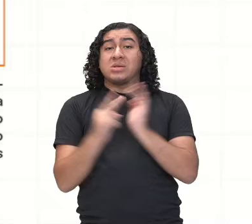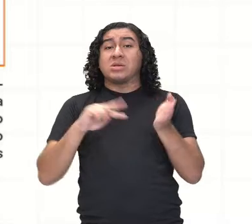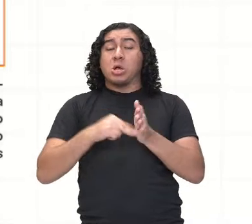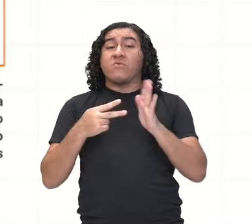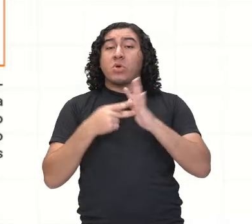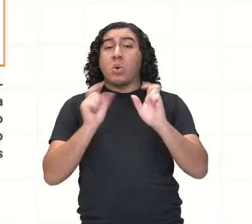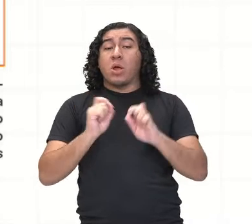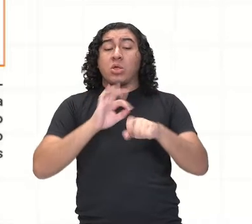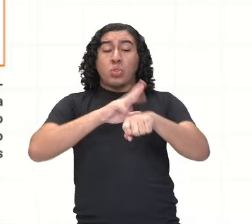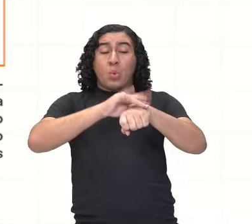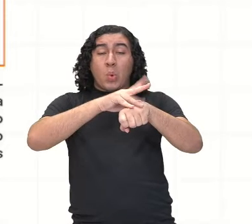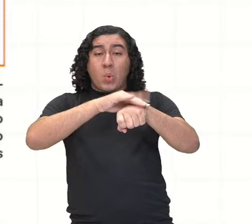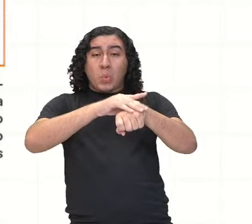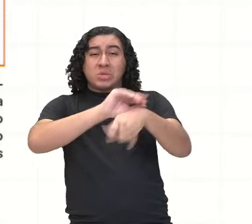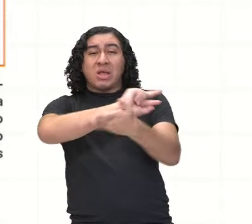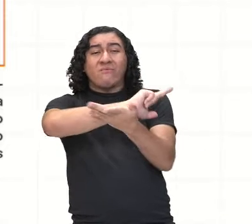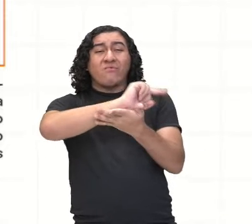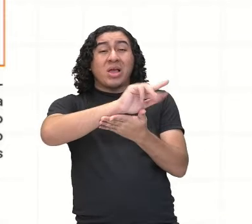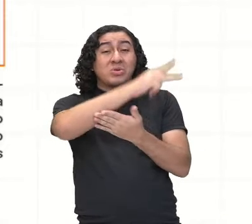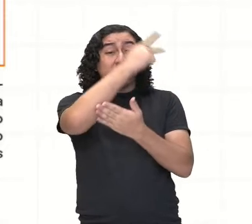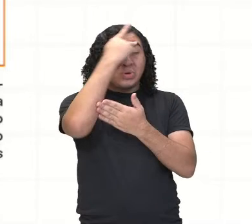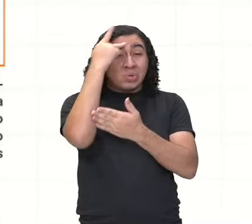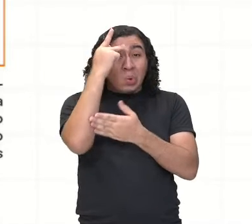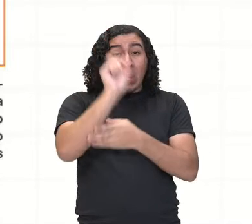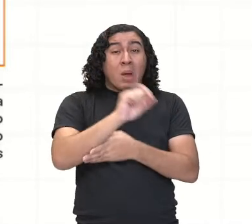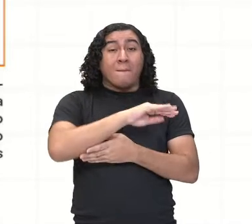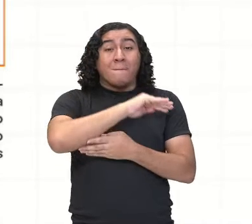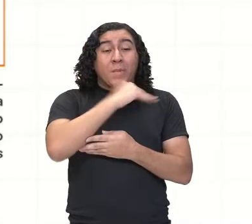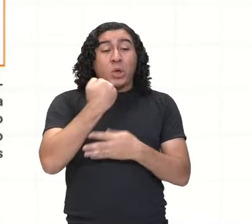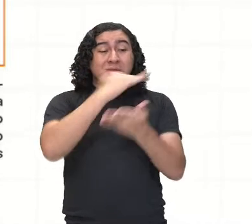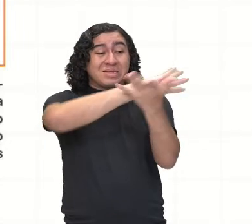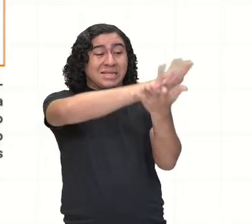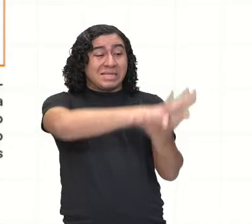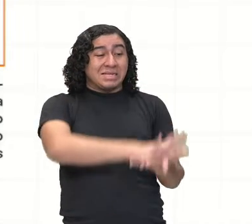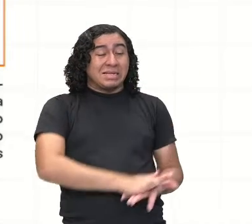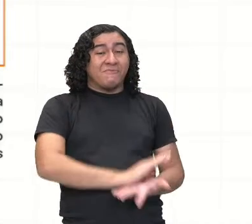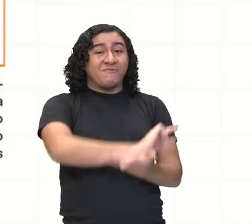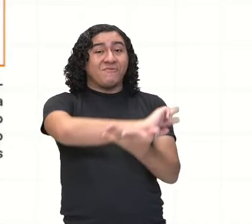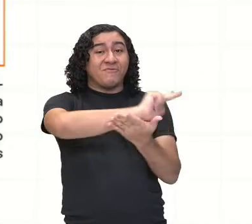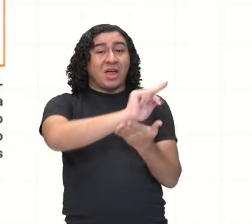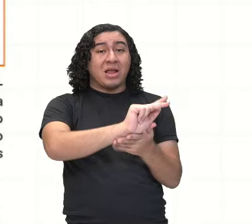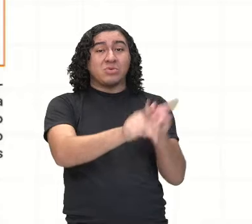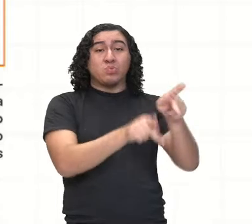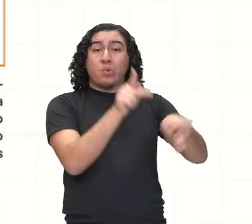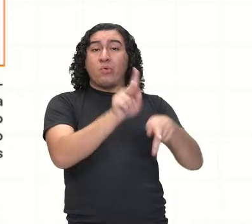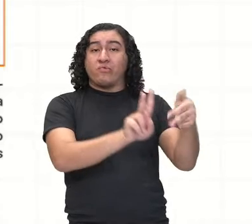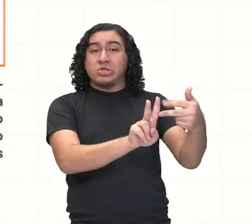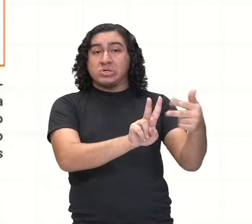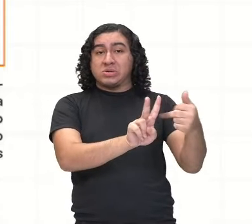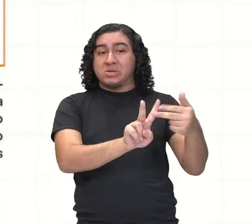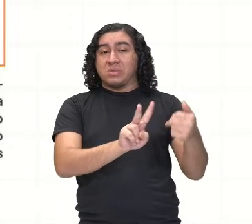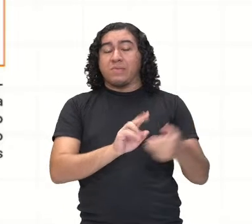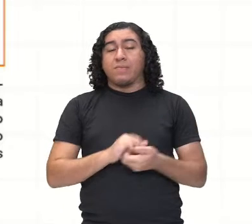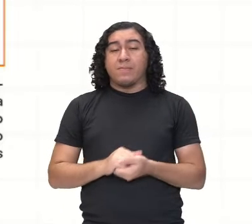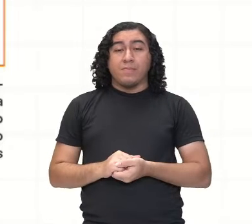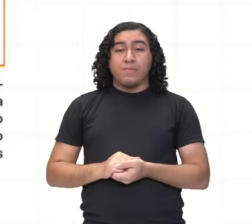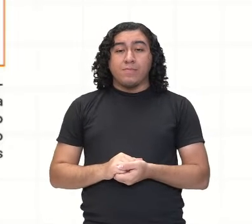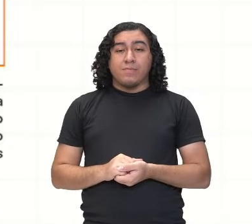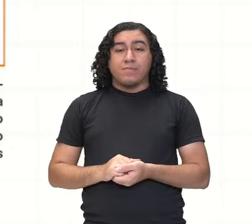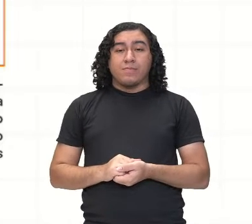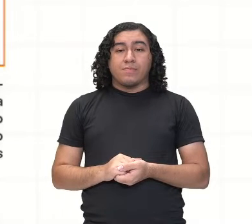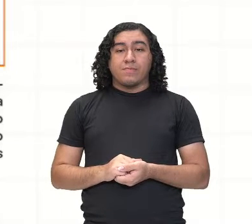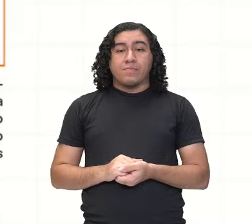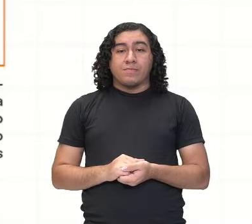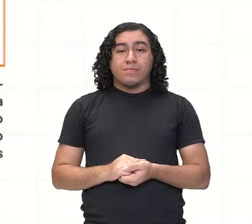epidemias devastadoras que dizimaram grandes populações indígenas. Então, a gente tem aqui uma